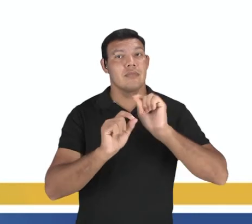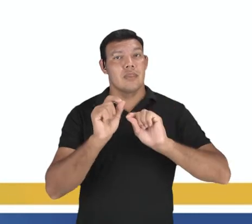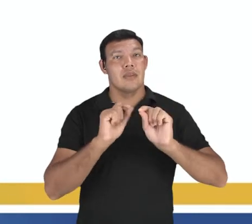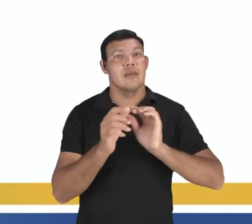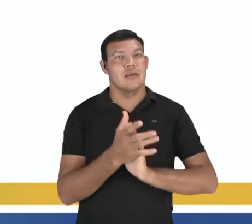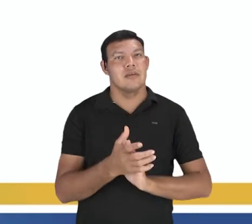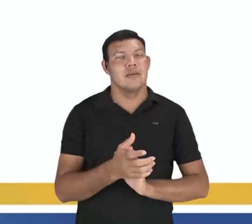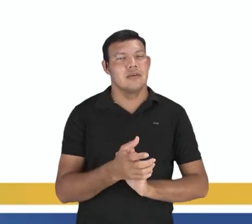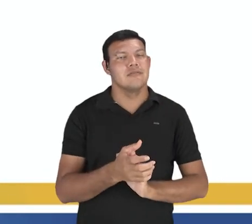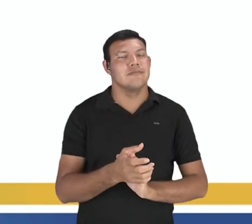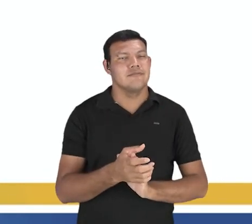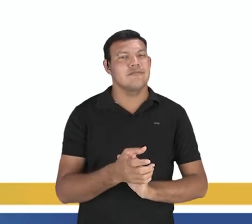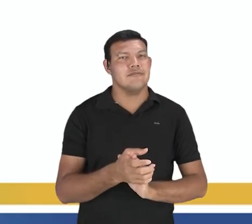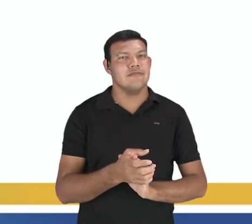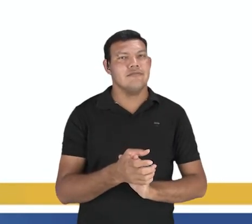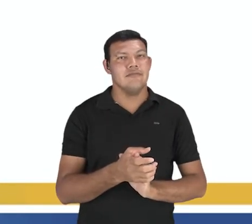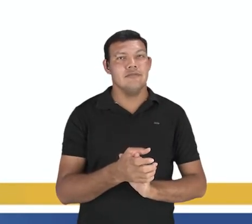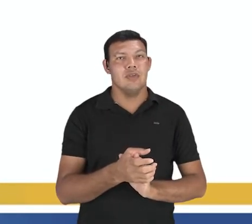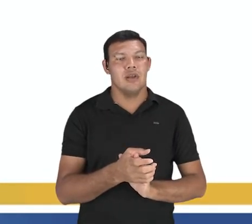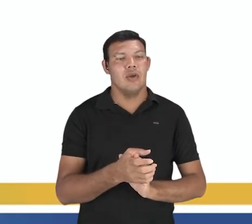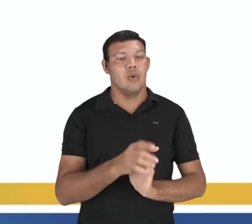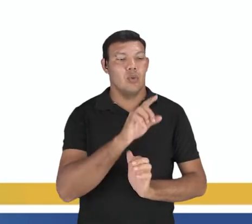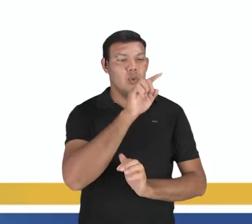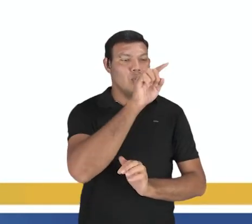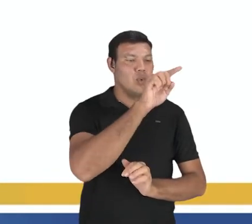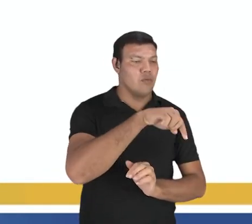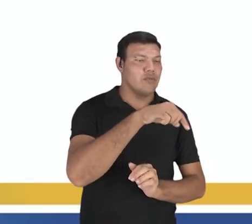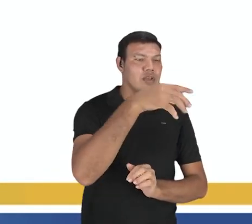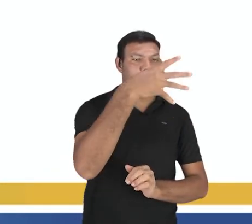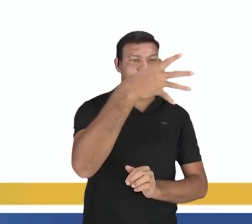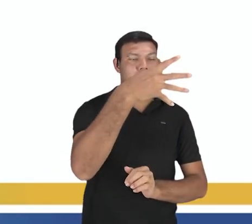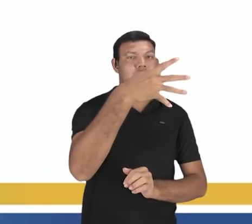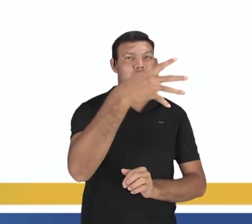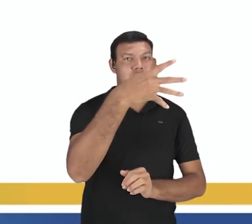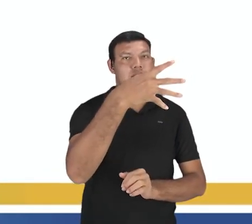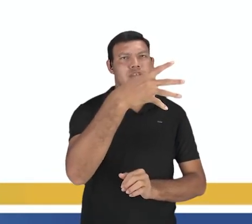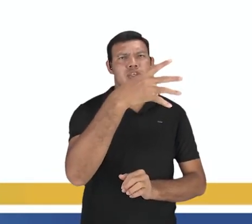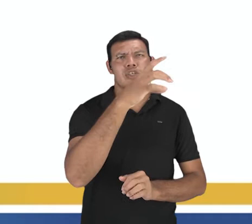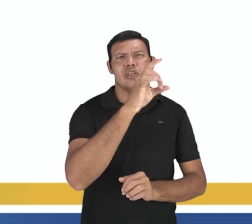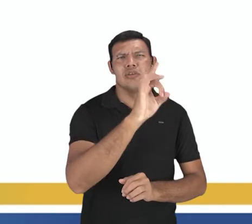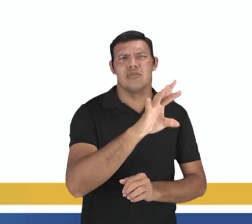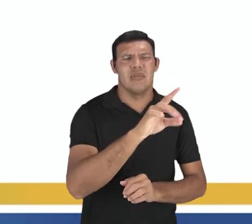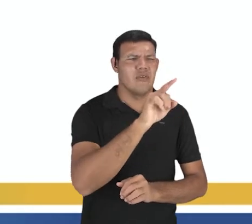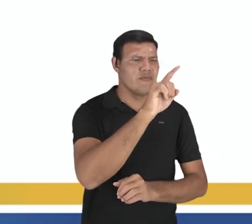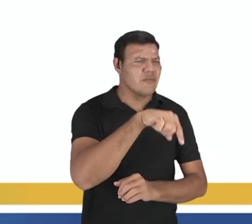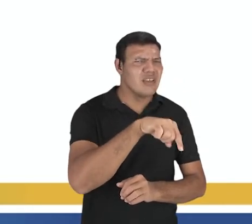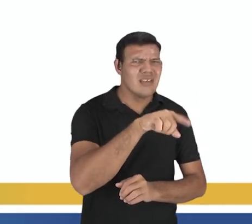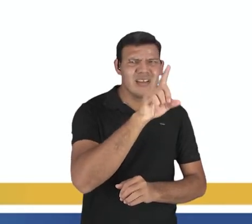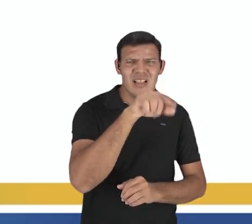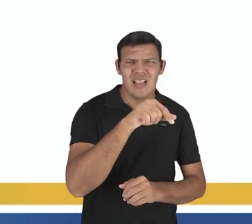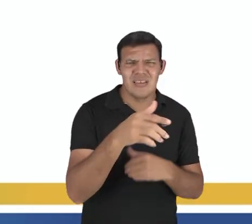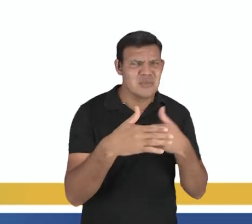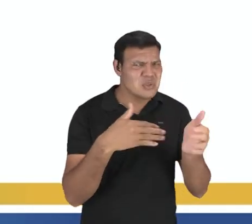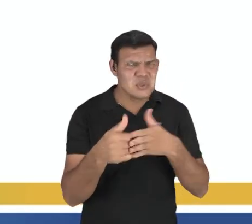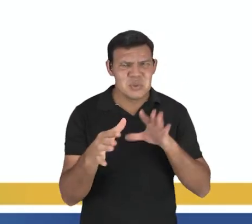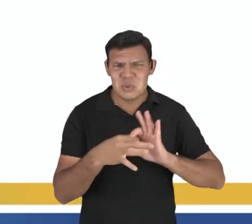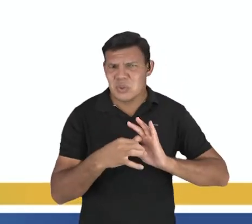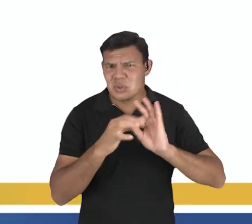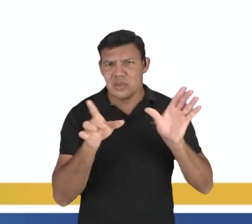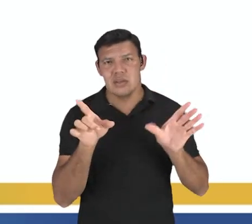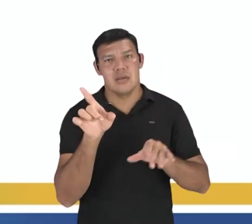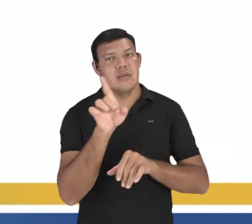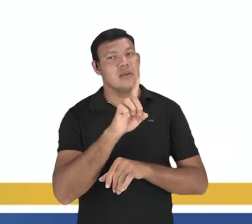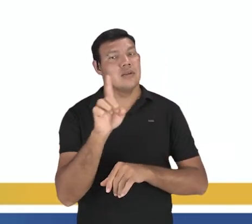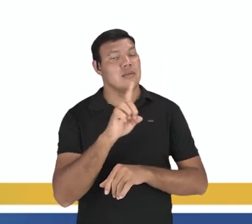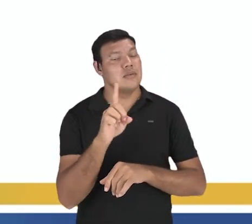ela ficaria ali na frente do meu quatro certo mas essa, não pode ficar sozinha aleatória solta